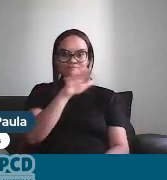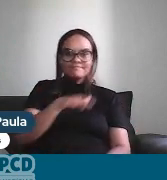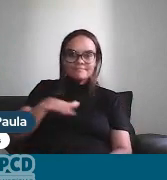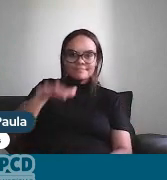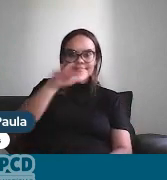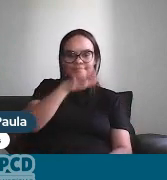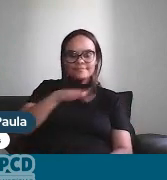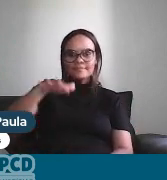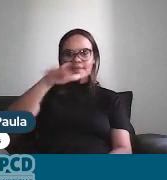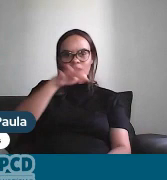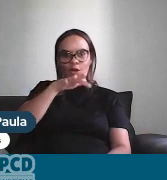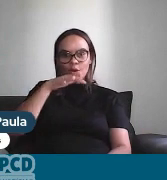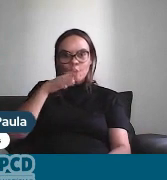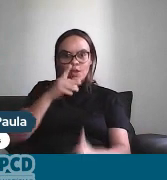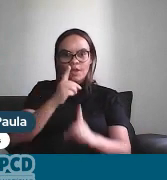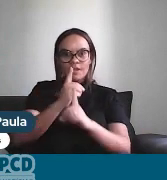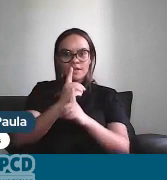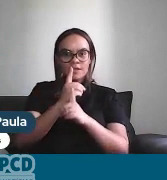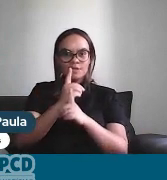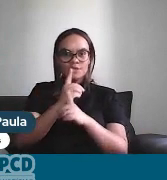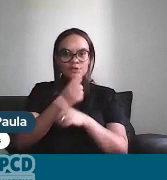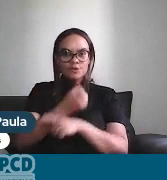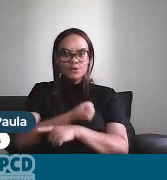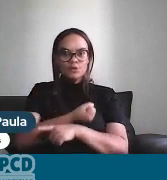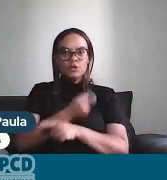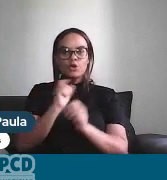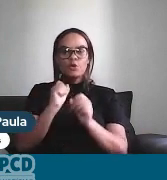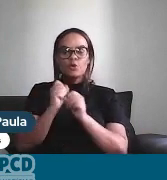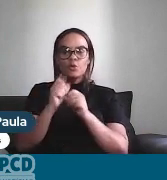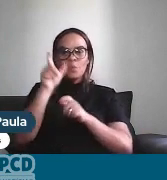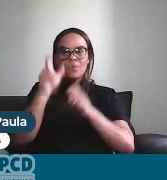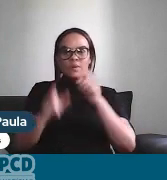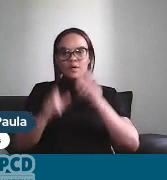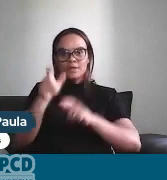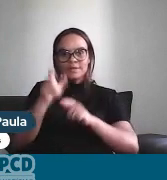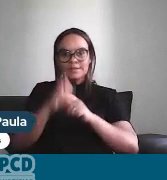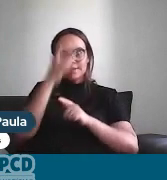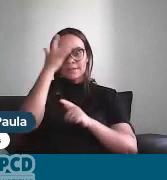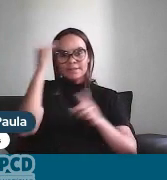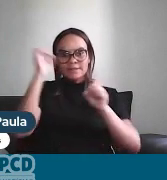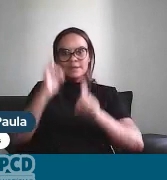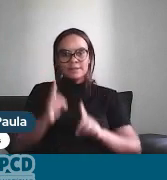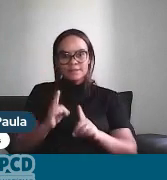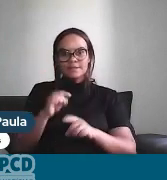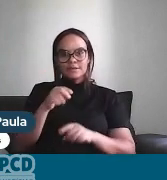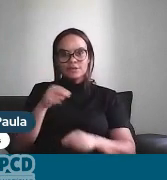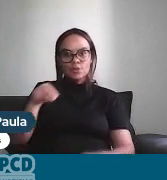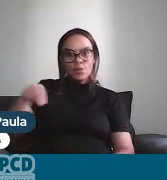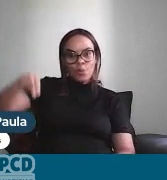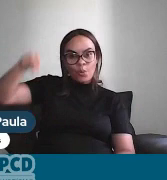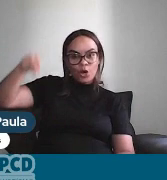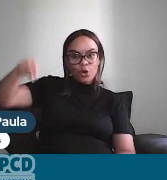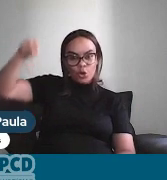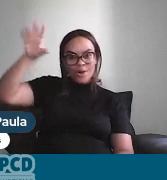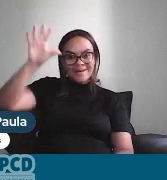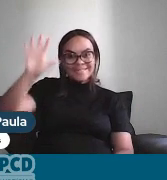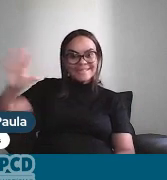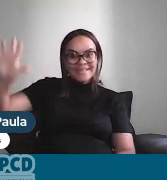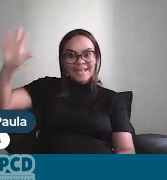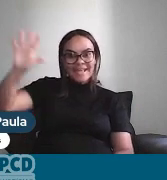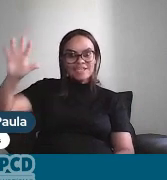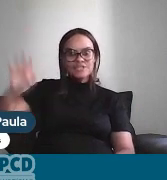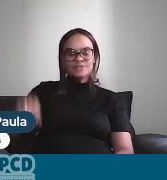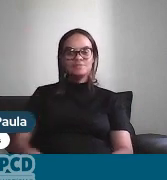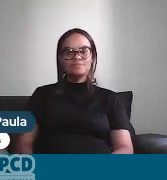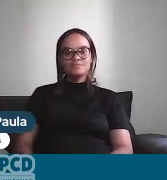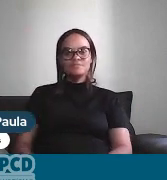se encontrou o maior número de pessoas com deficiência, que é a região nordeste do país, é